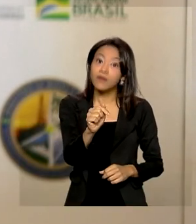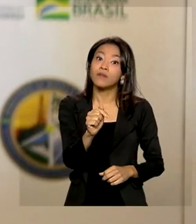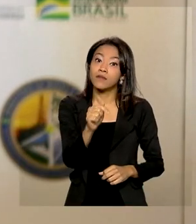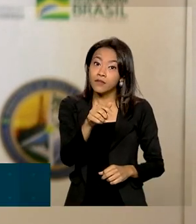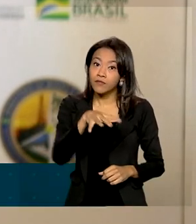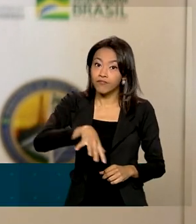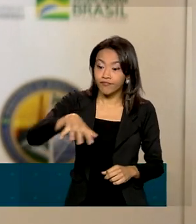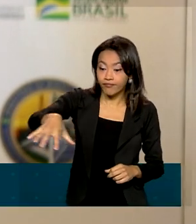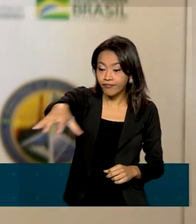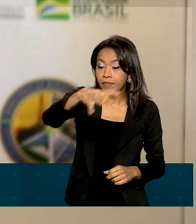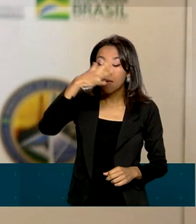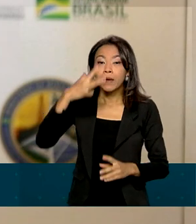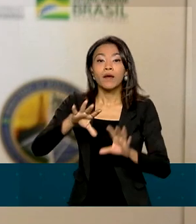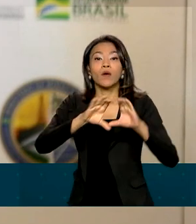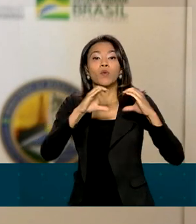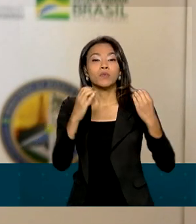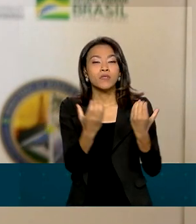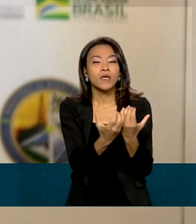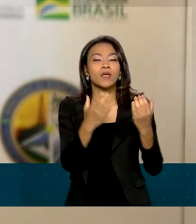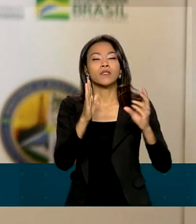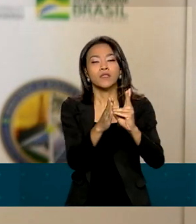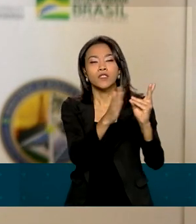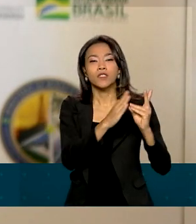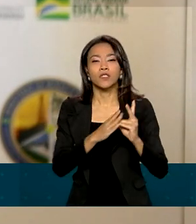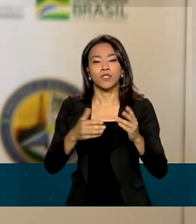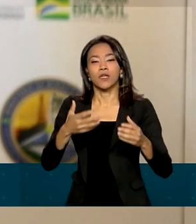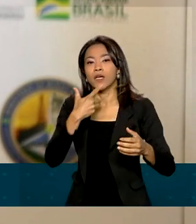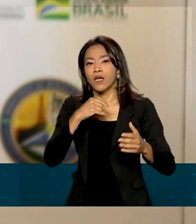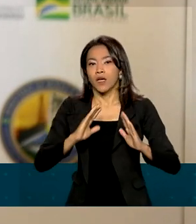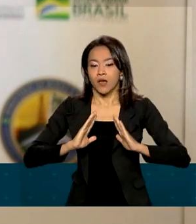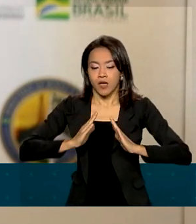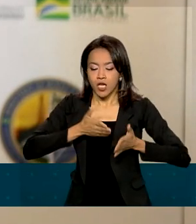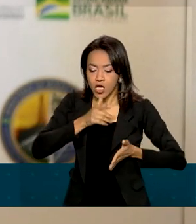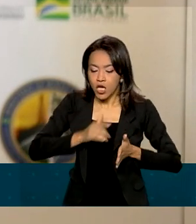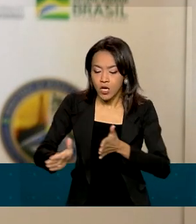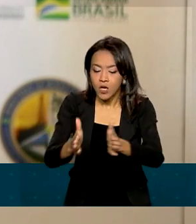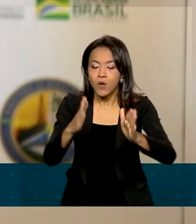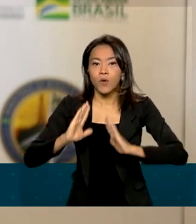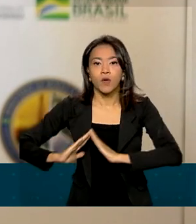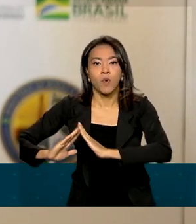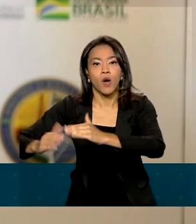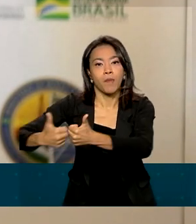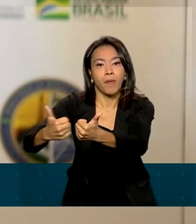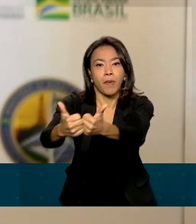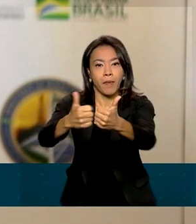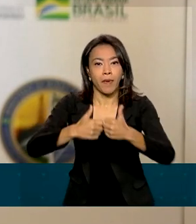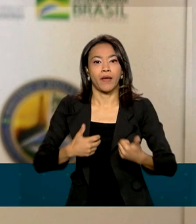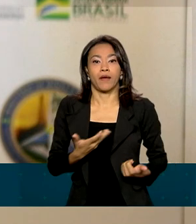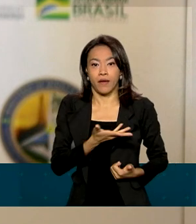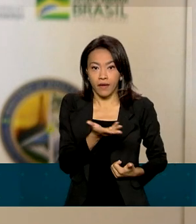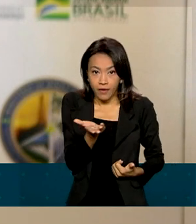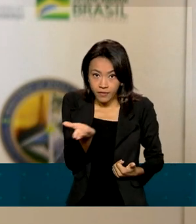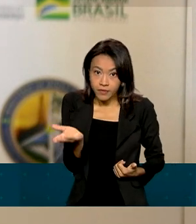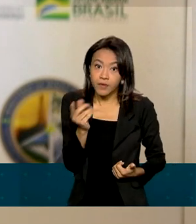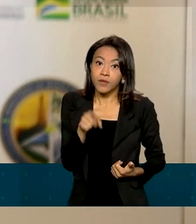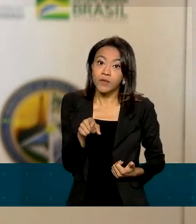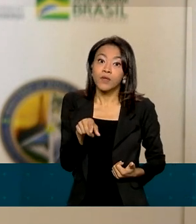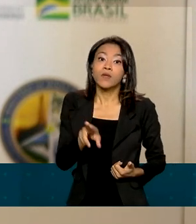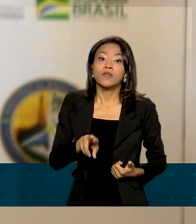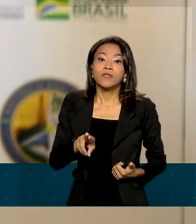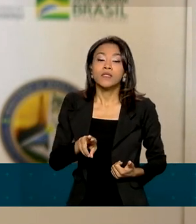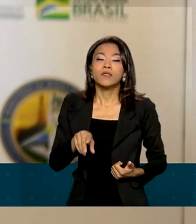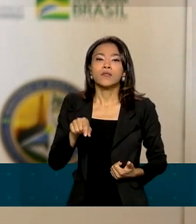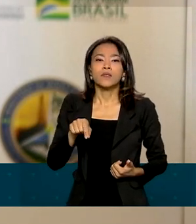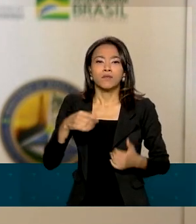de ribeirinhos produtores locais comunidades indígenas sendo 77 famílias atendidas Correia de distribuição